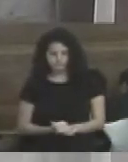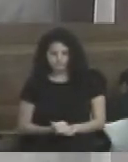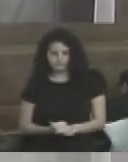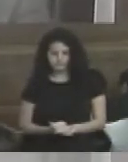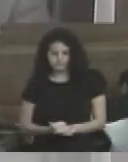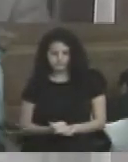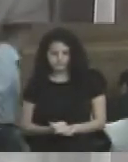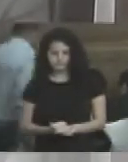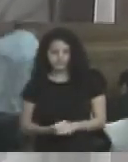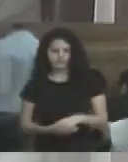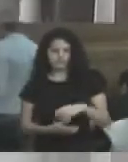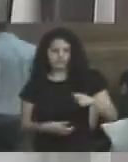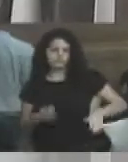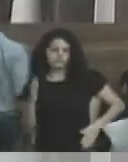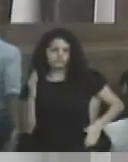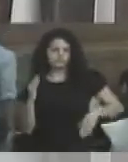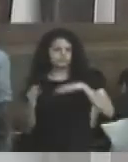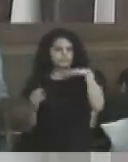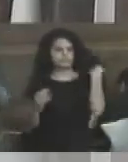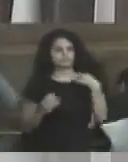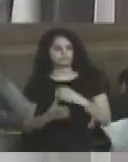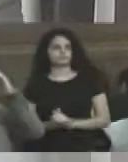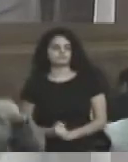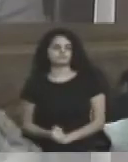o capeta. Está aqui.